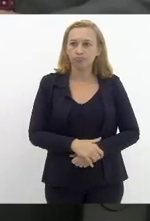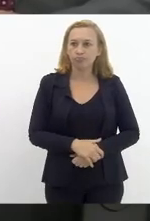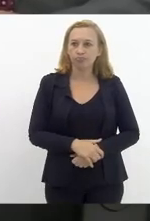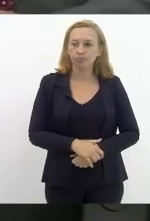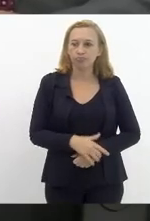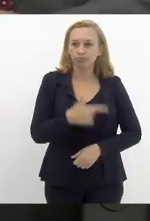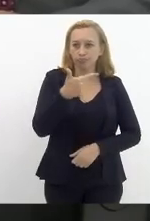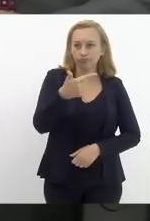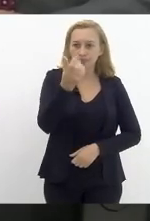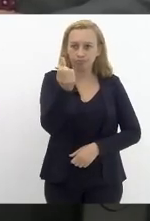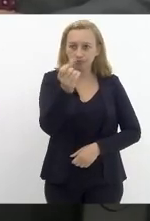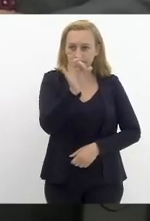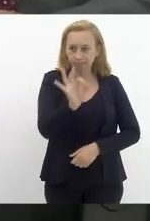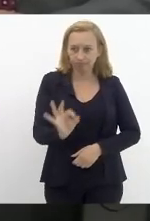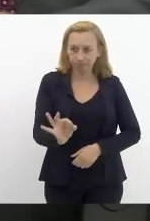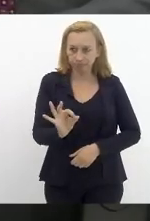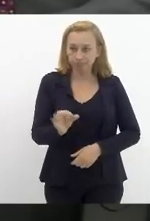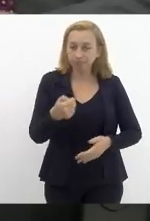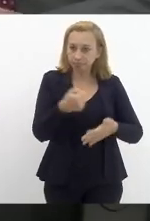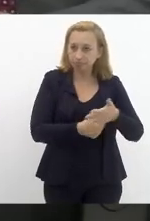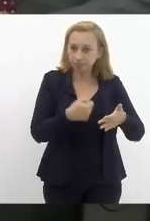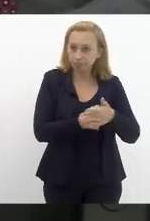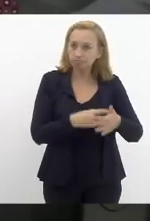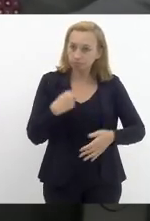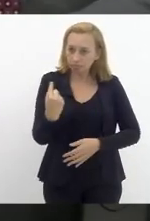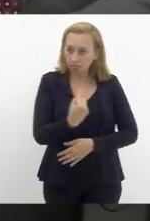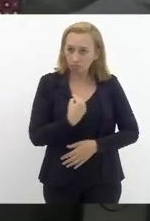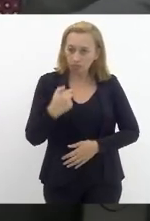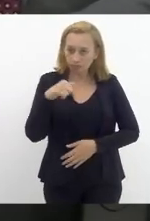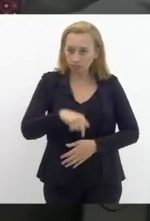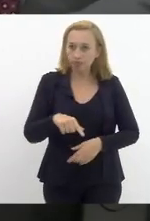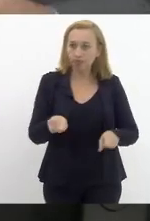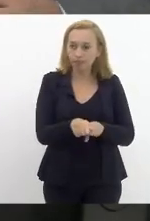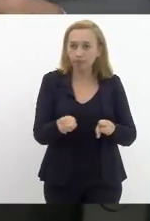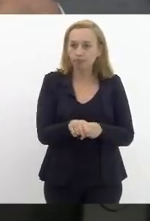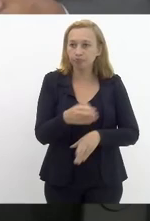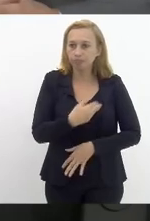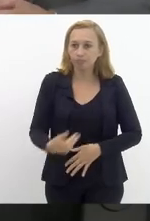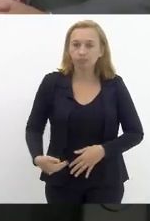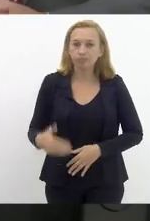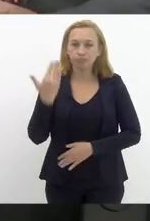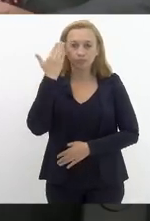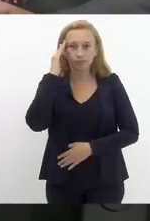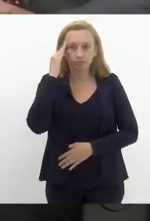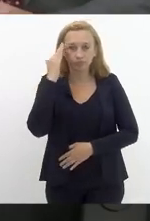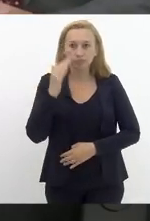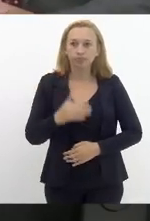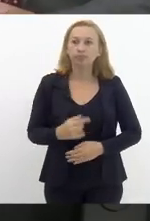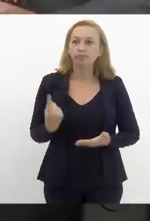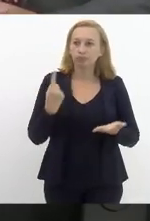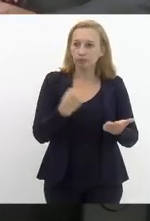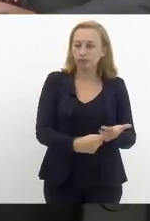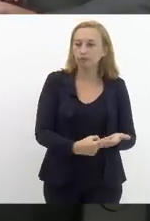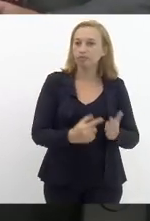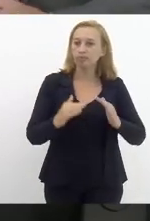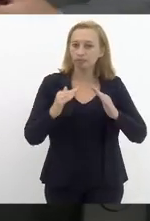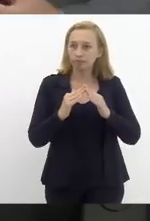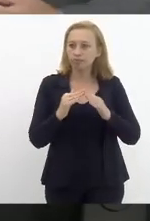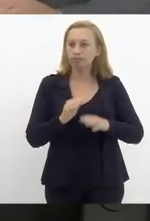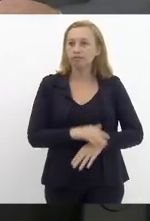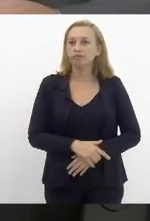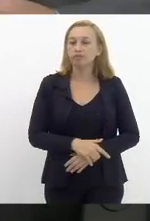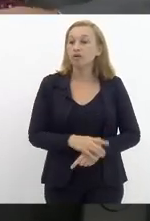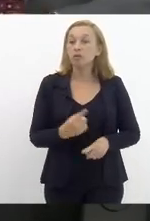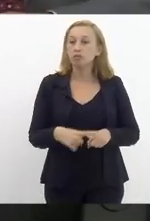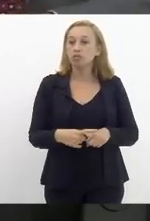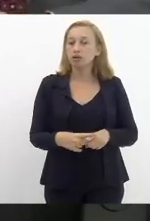dos 26%, que foi uma luta nossa aqui também, o governador entendeu e fez um compromisso com essa casa,